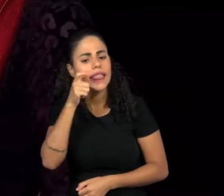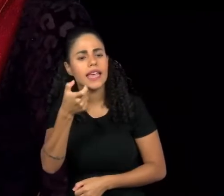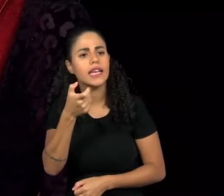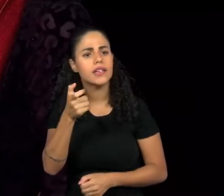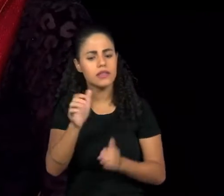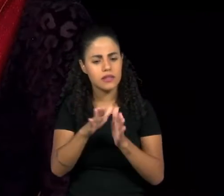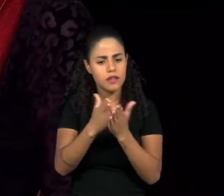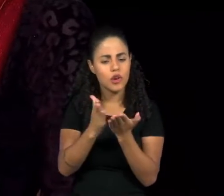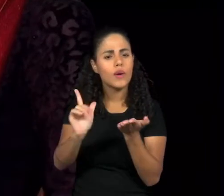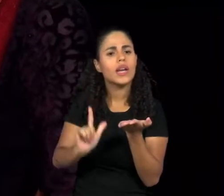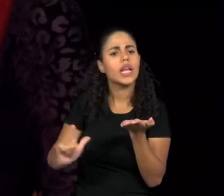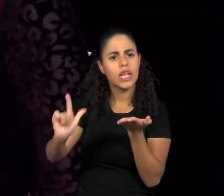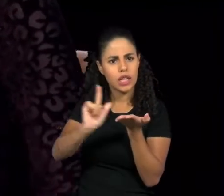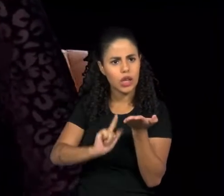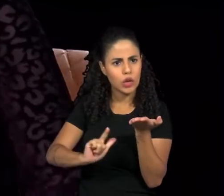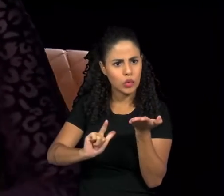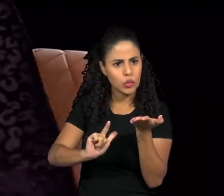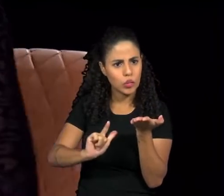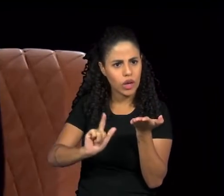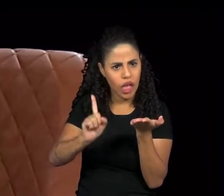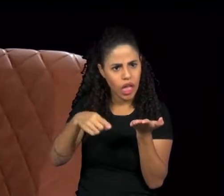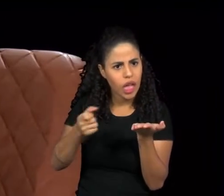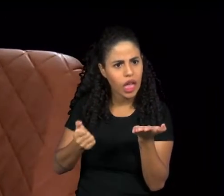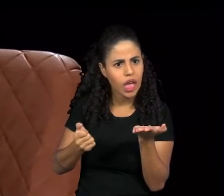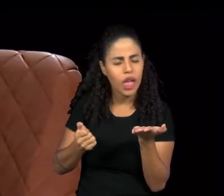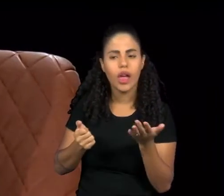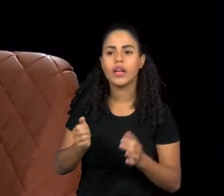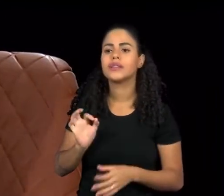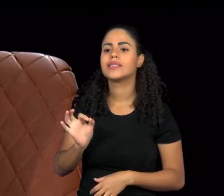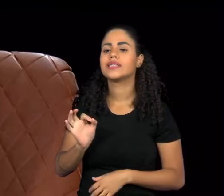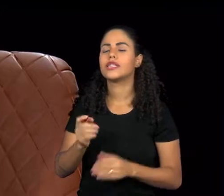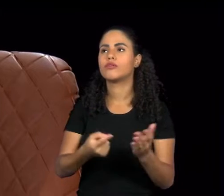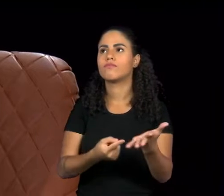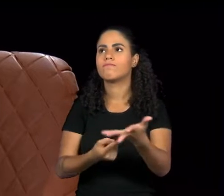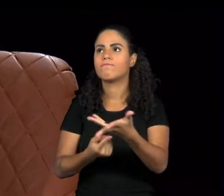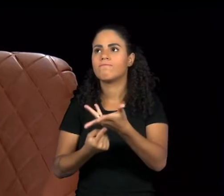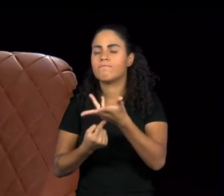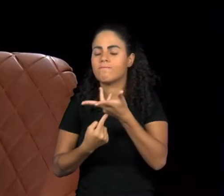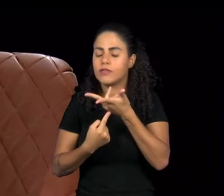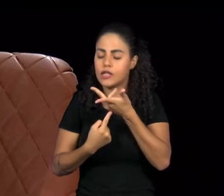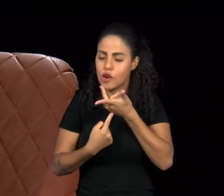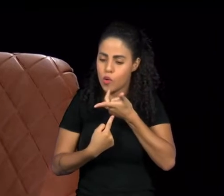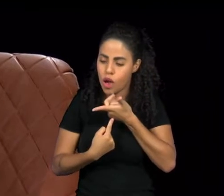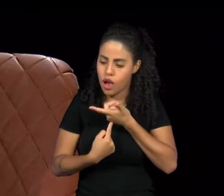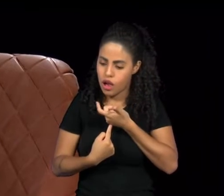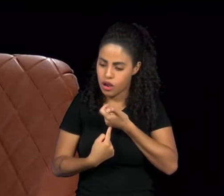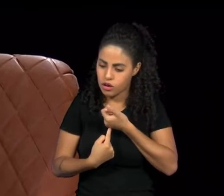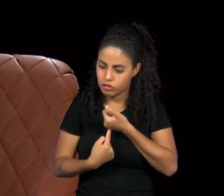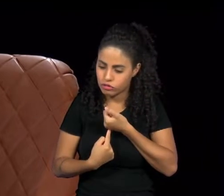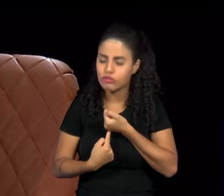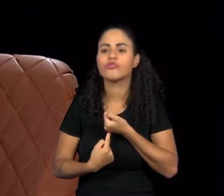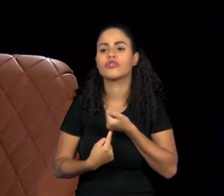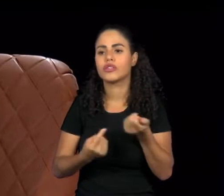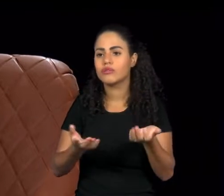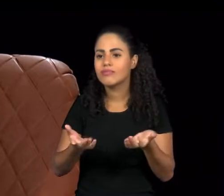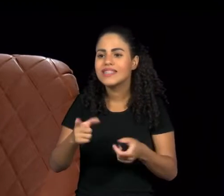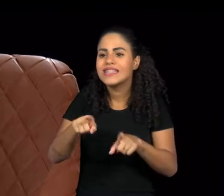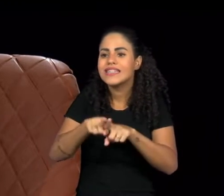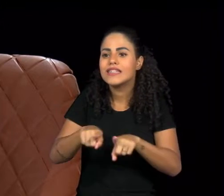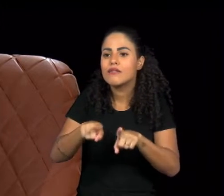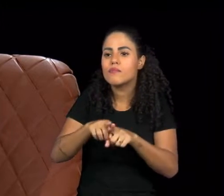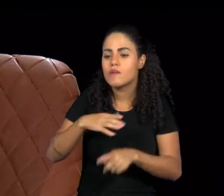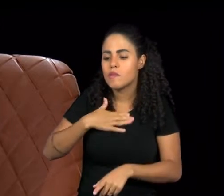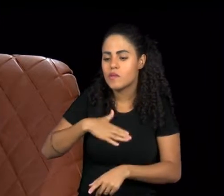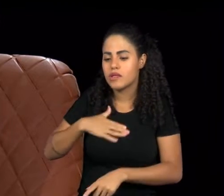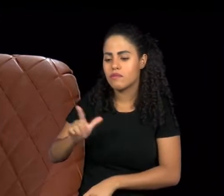né? A minha coisa com a arte, ela vem da literatura. Meu